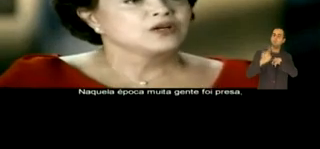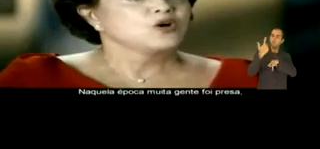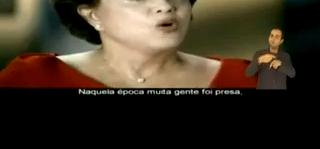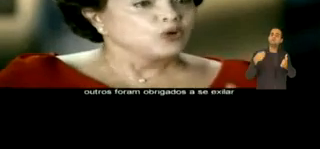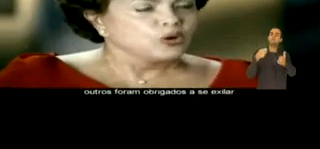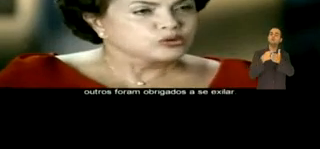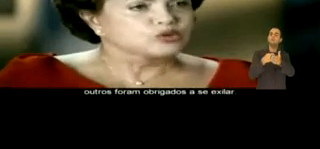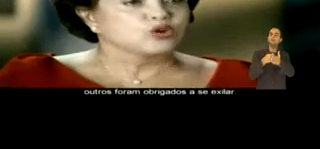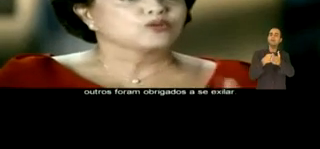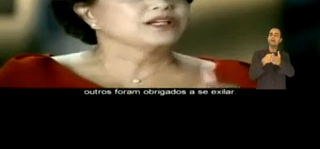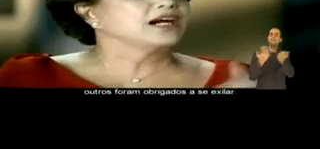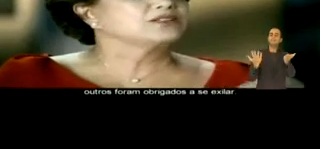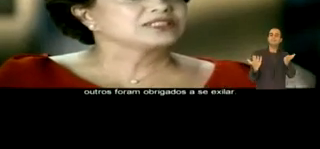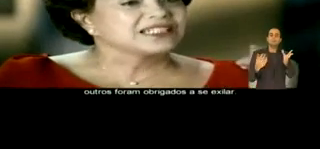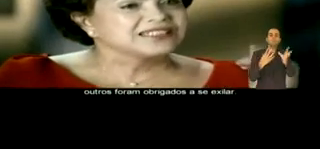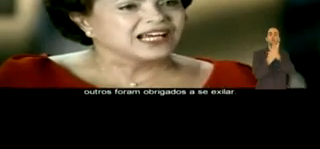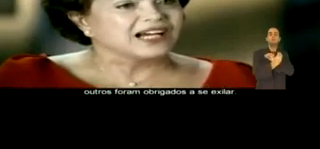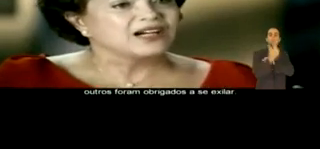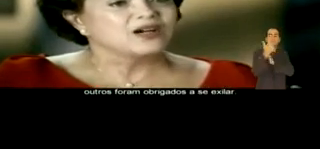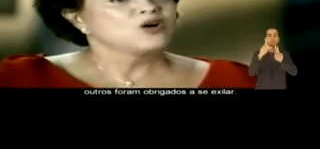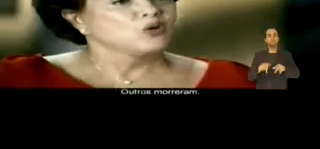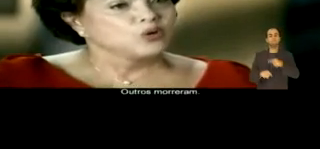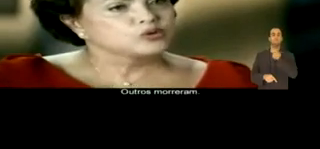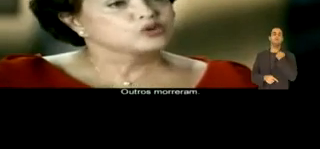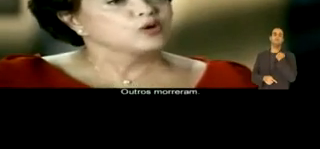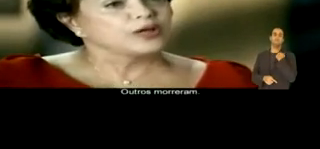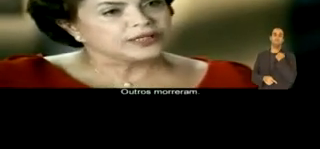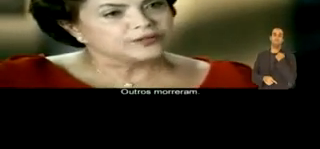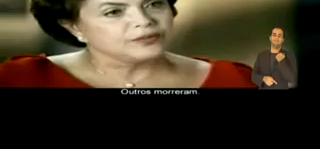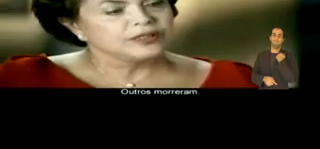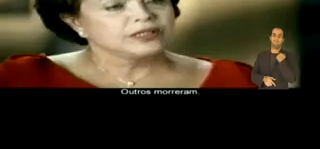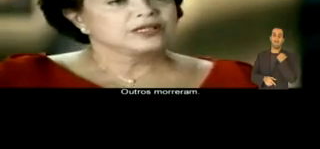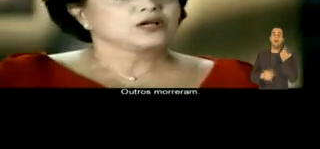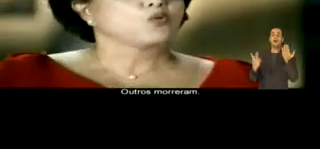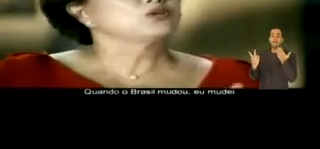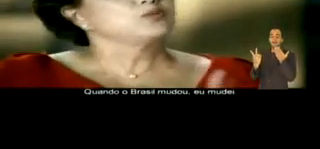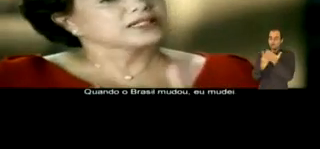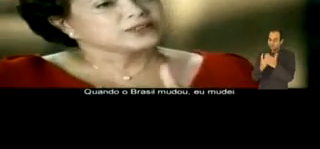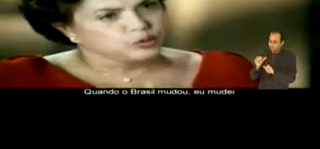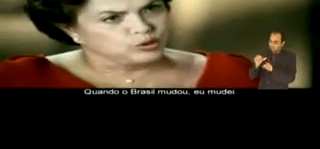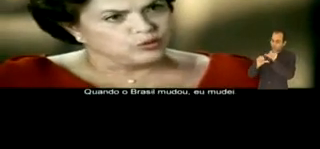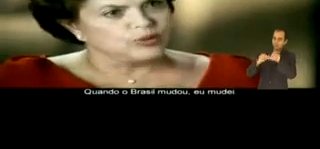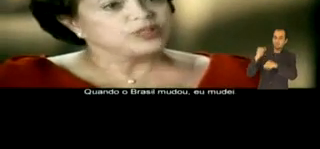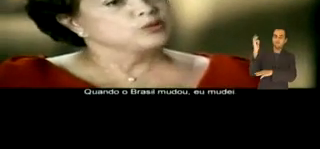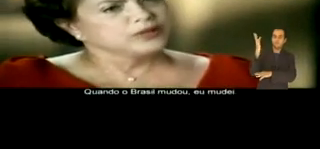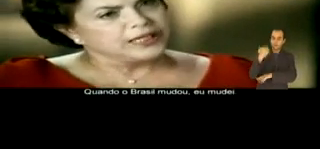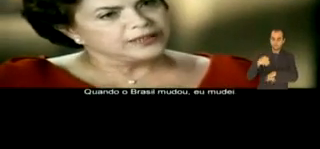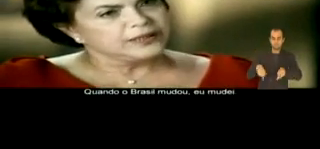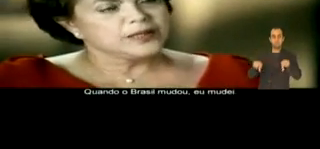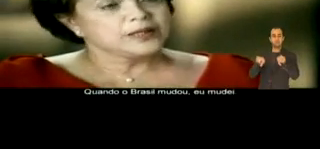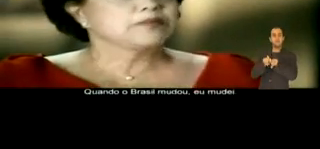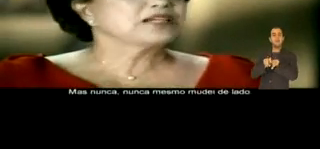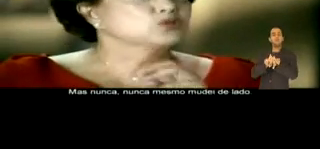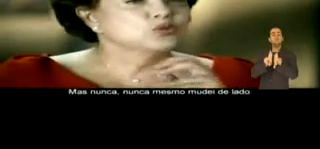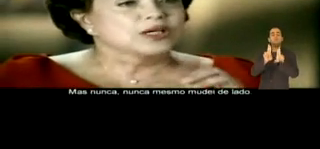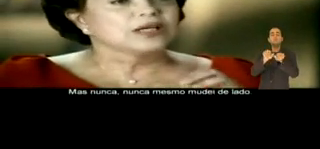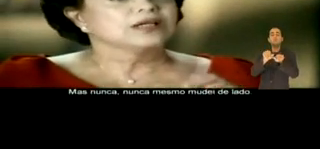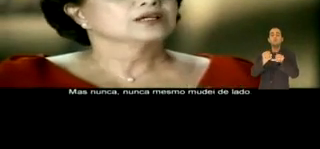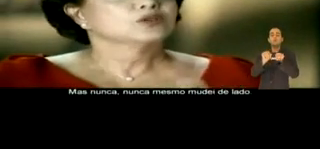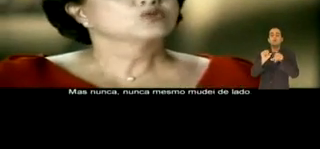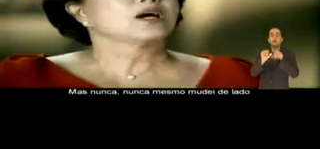presa. Outros foram obrigados a se exilar. Outros morreram. Quando o Brasil mudou, eu mudei.